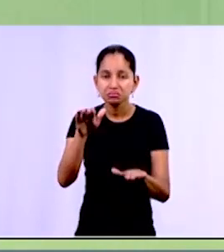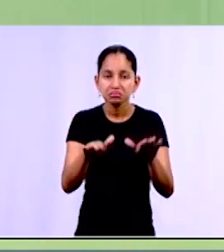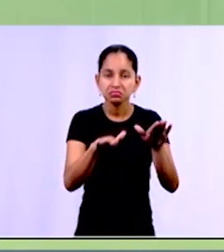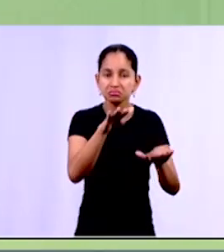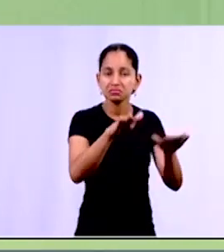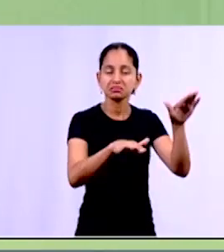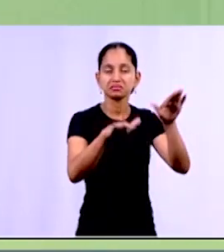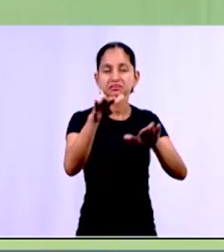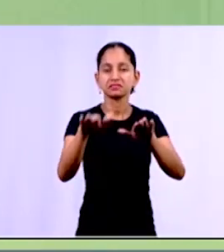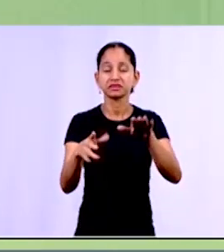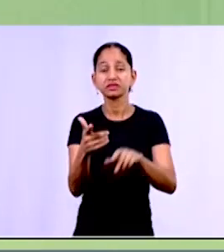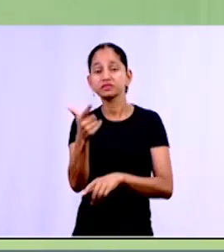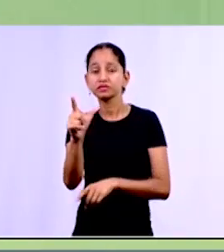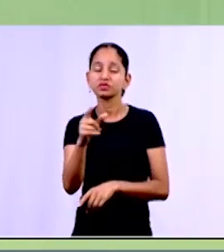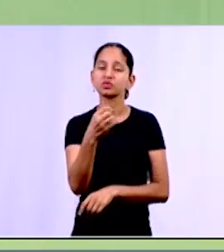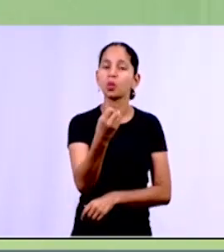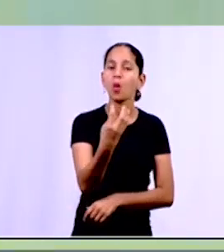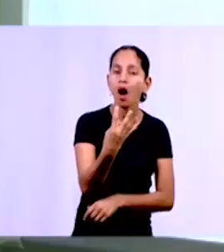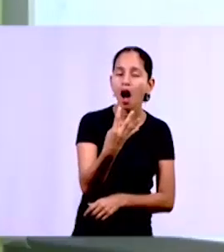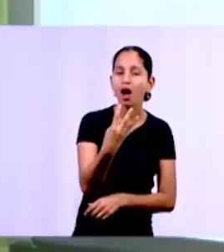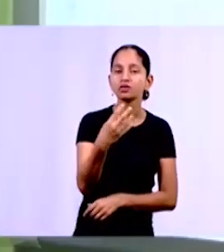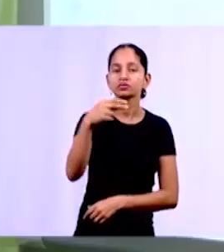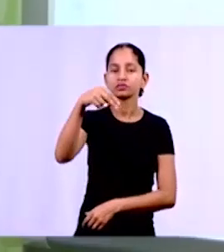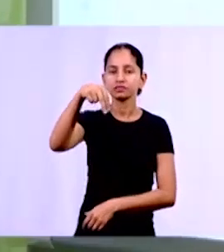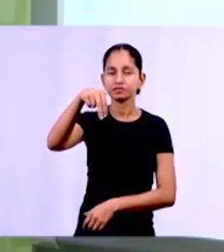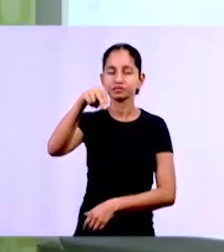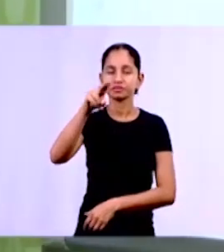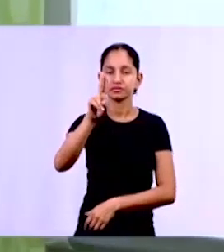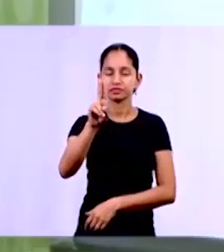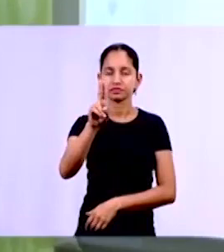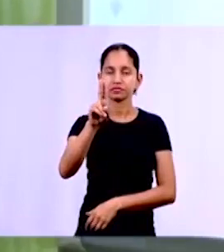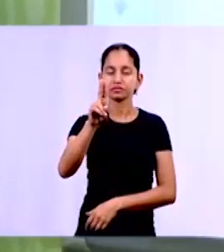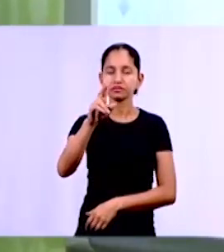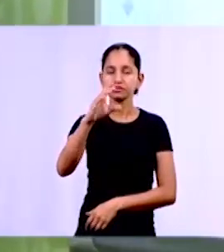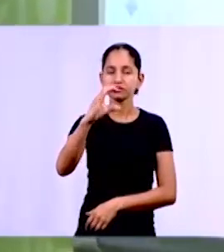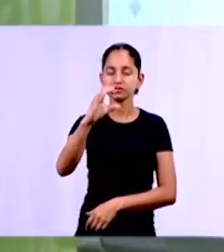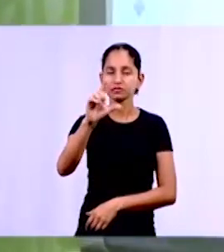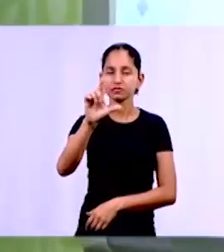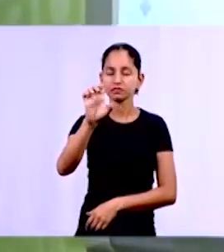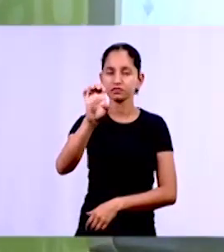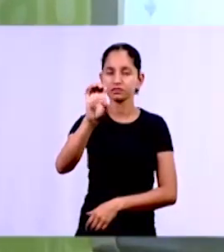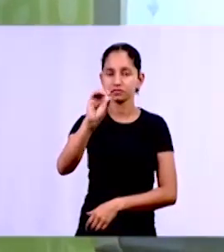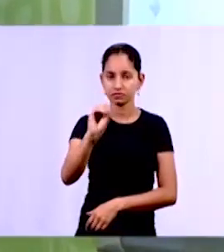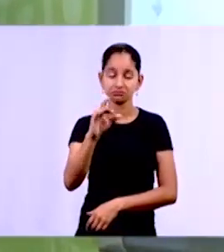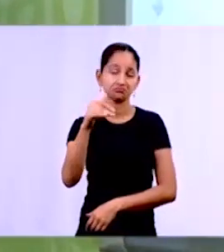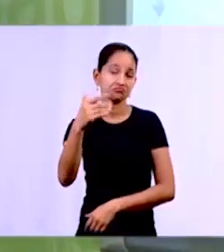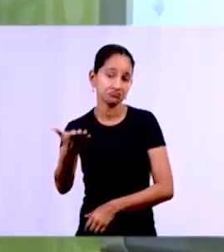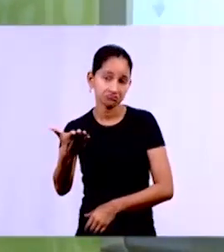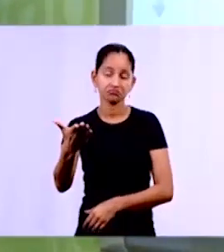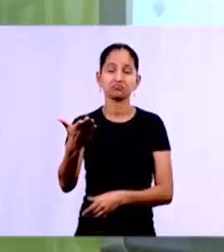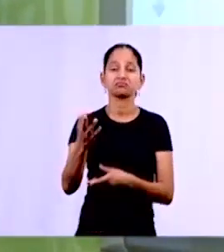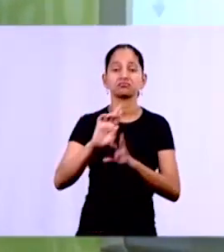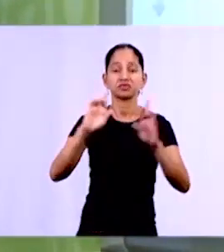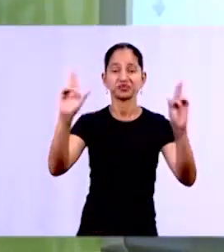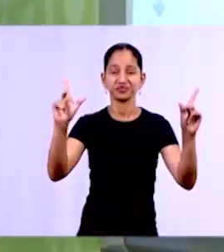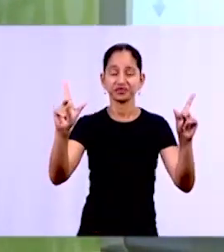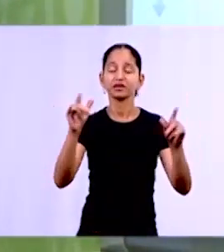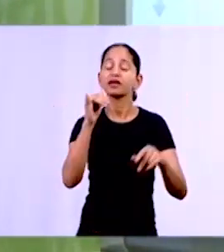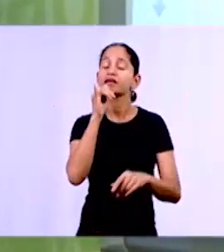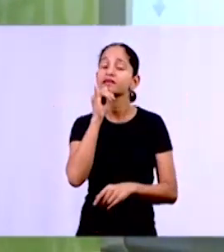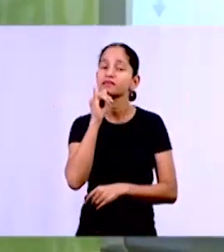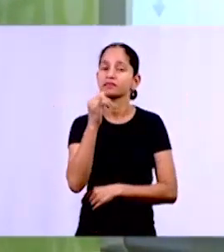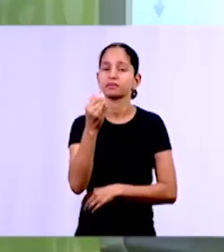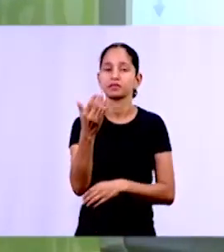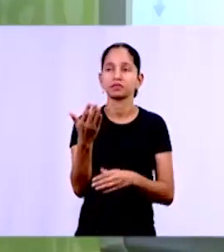Os computadores desktop geralmente são 4 núcleos também, né? Isso aí tem 3,1 milhões de núcleos. Seria a mesma